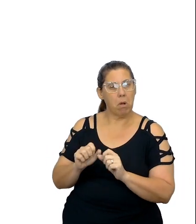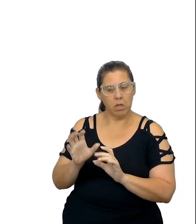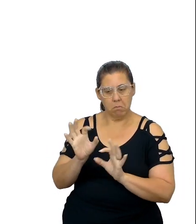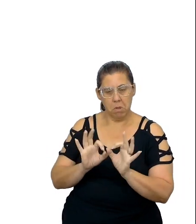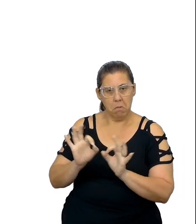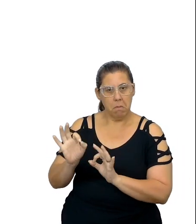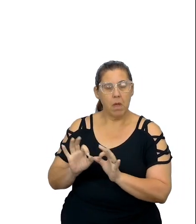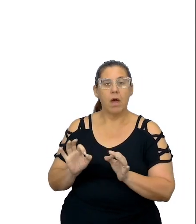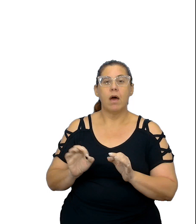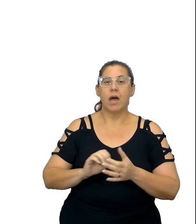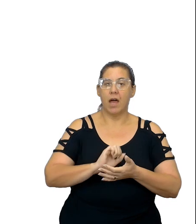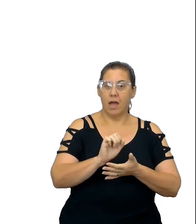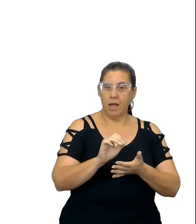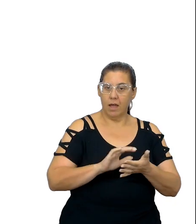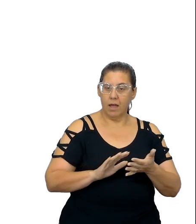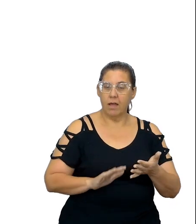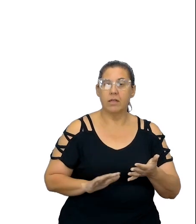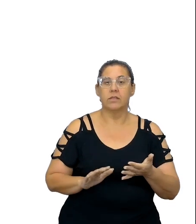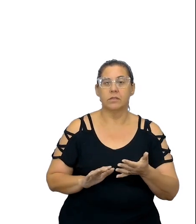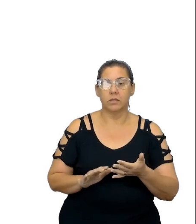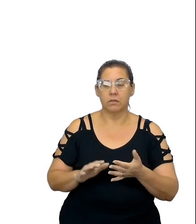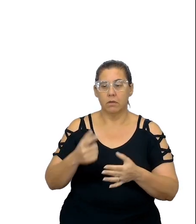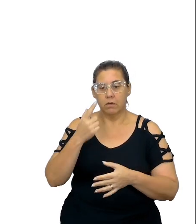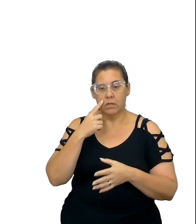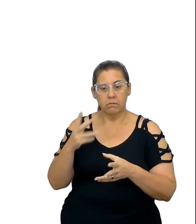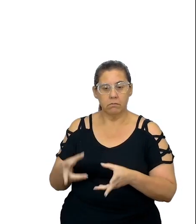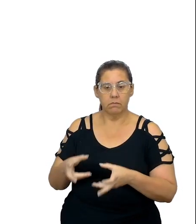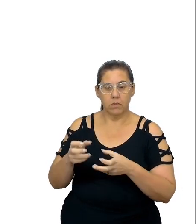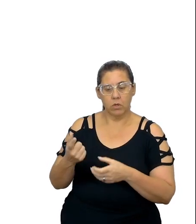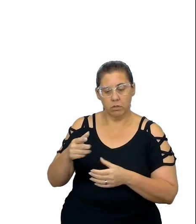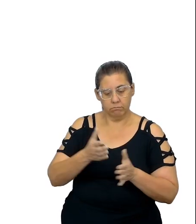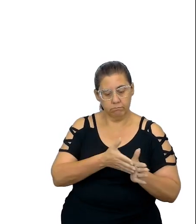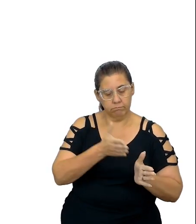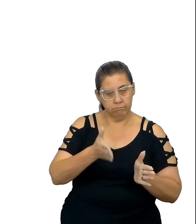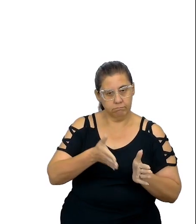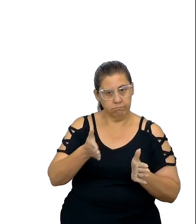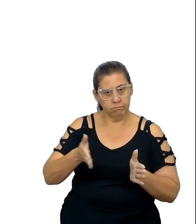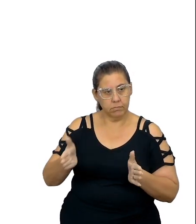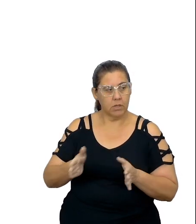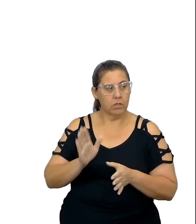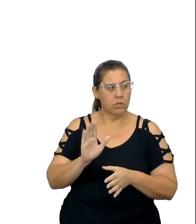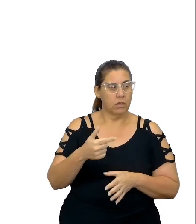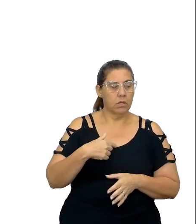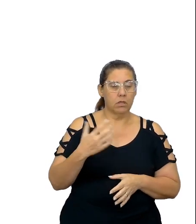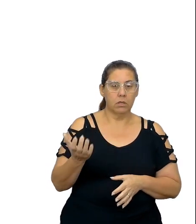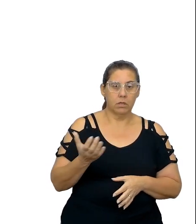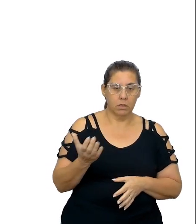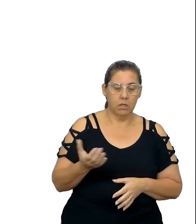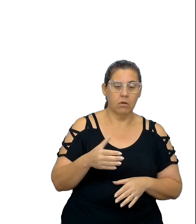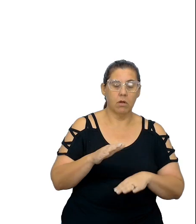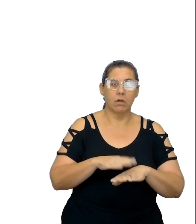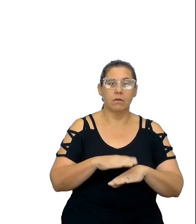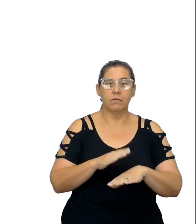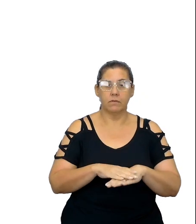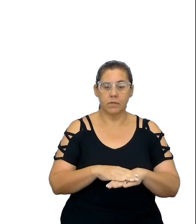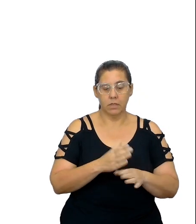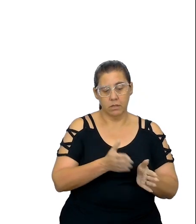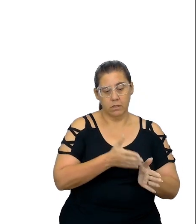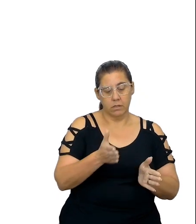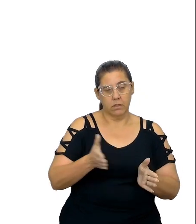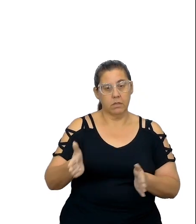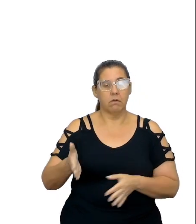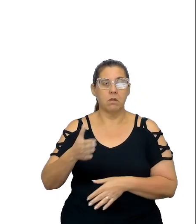produzir atividades que vão ao encontro dessa sequência, né, já que eu quero trabalhar com essa sequência com os